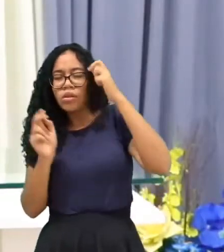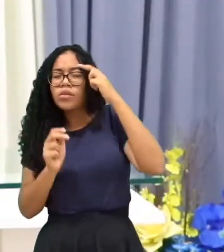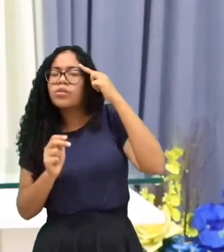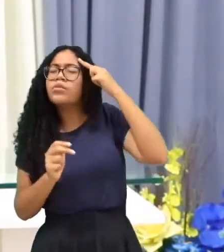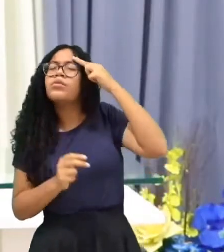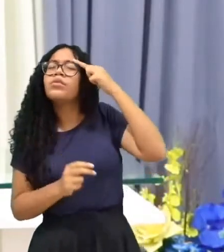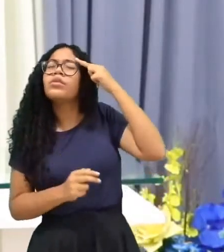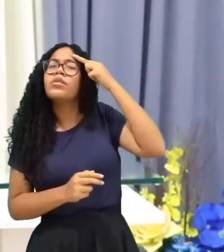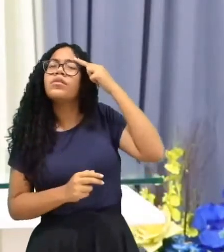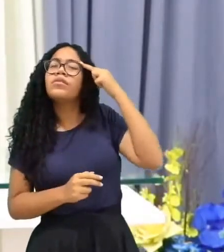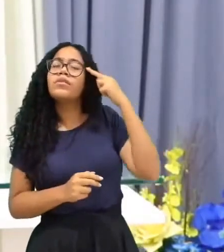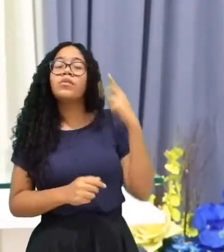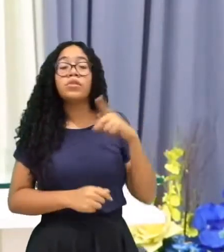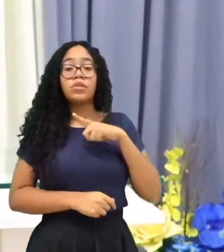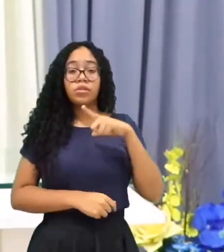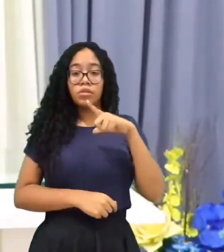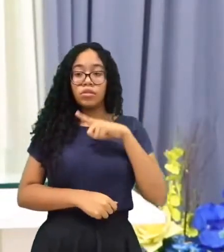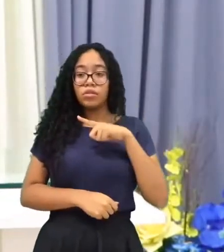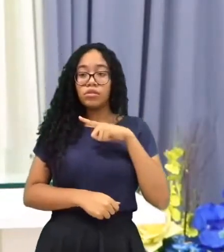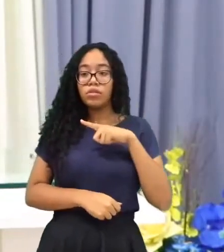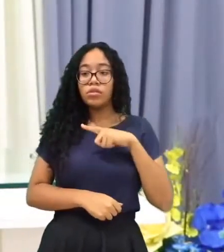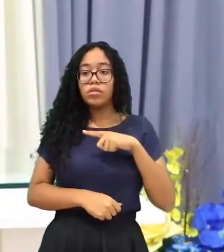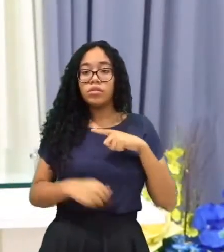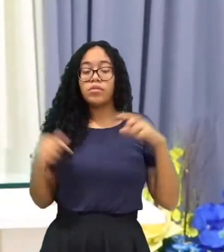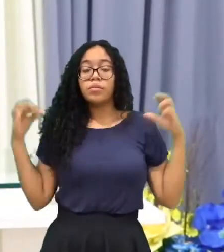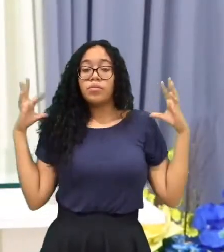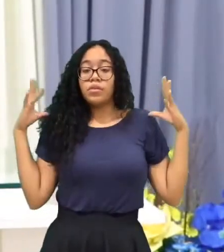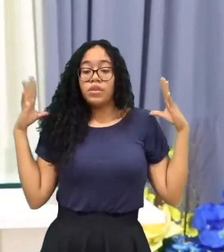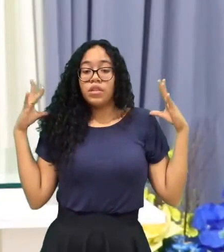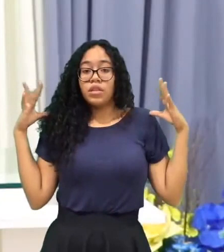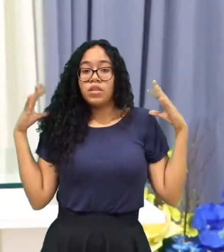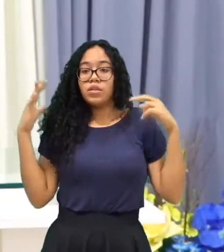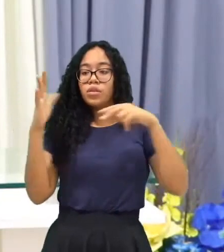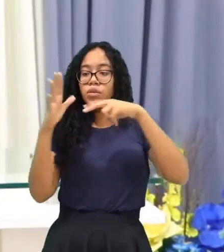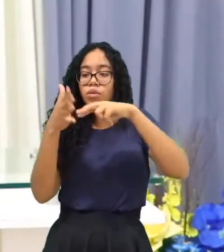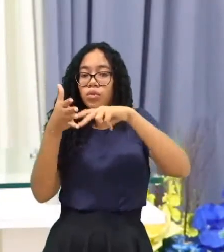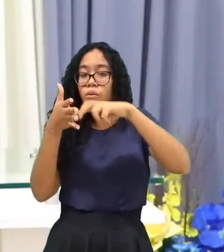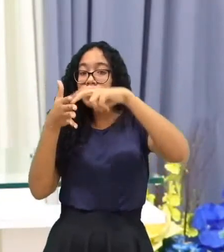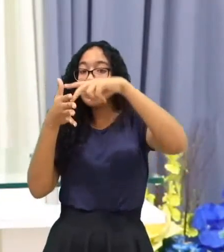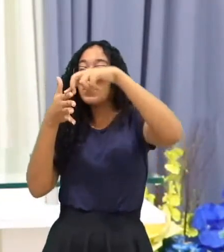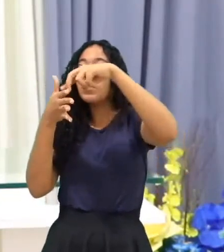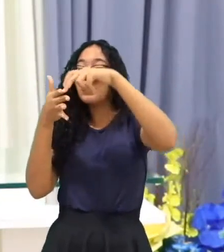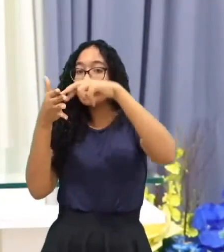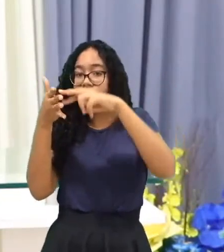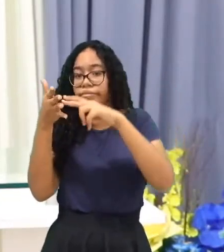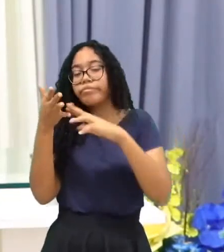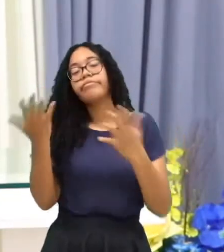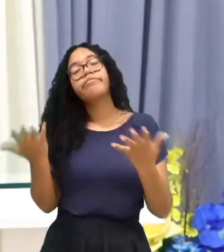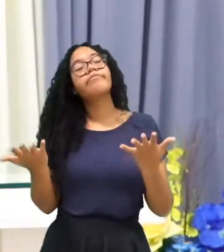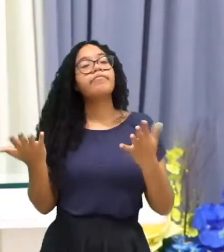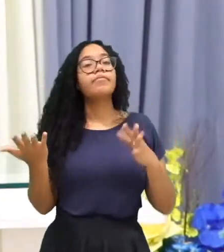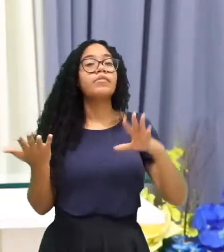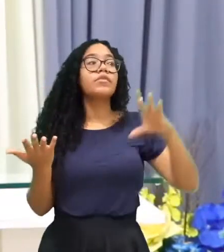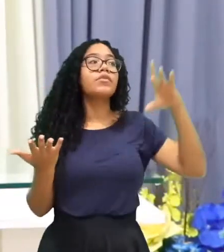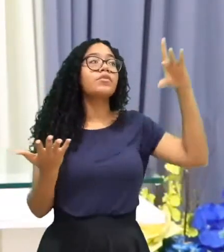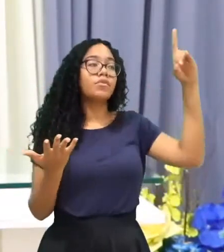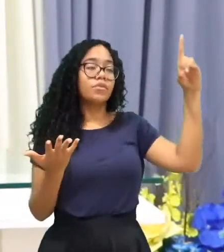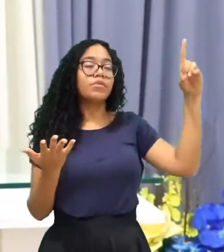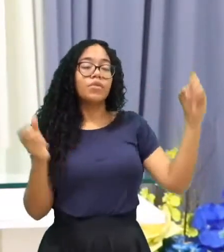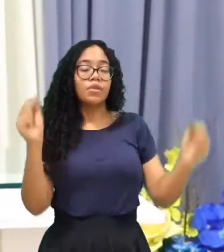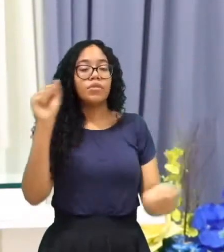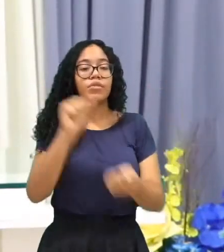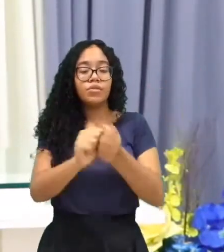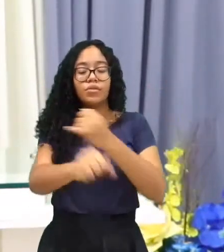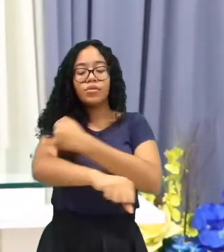desciam, subiam da escada que estava próximo à cabeça de Jacó. Deus estava ali com